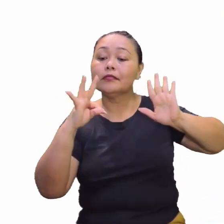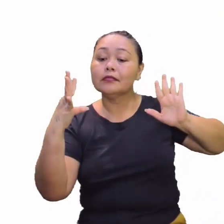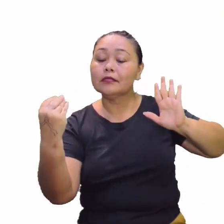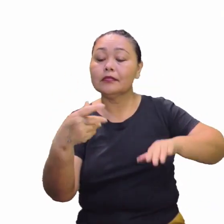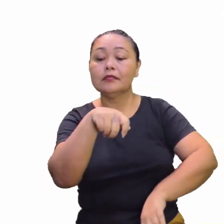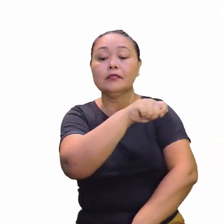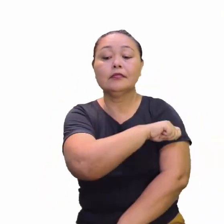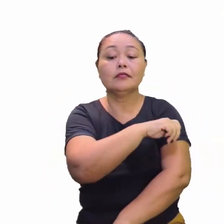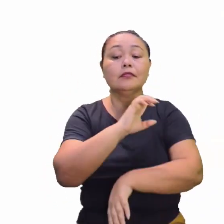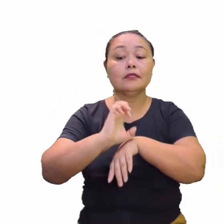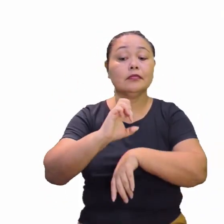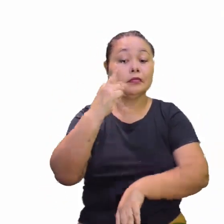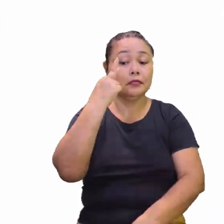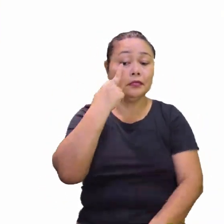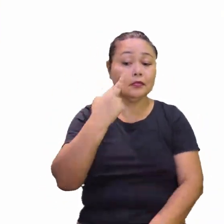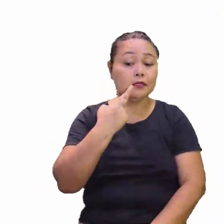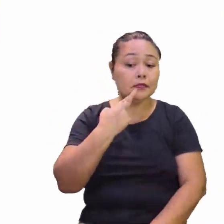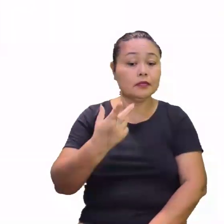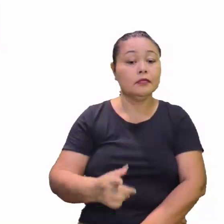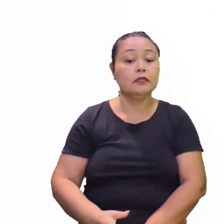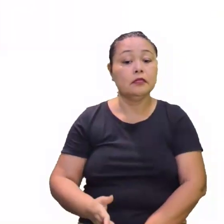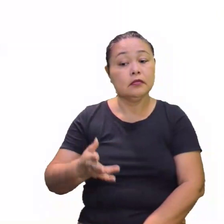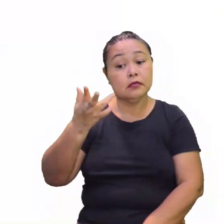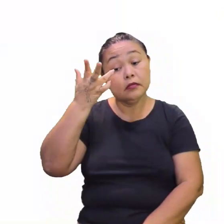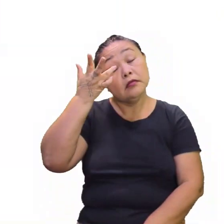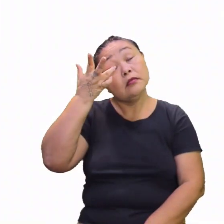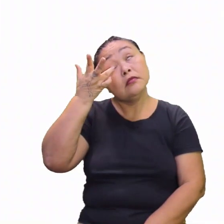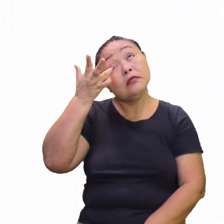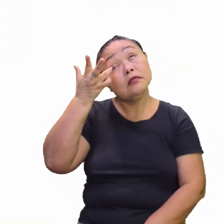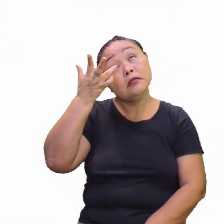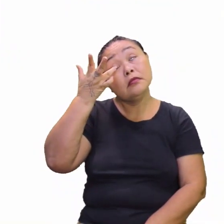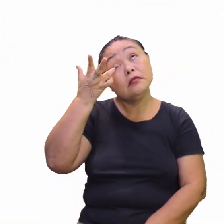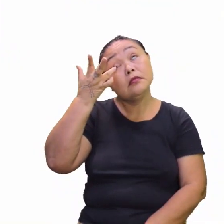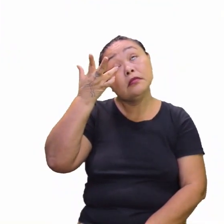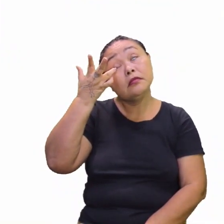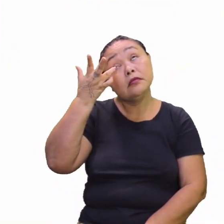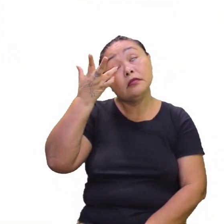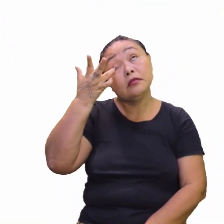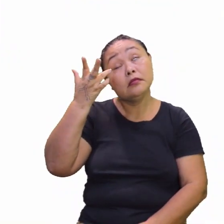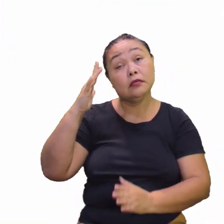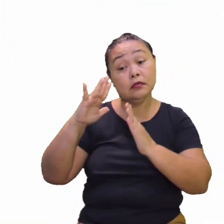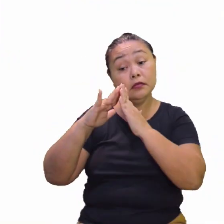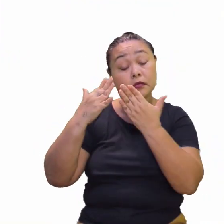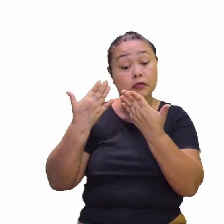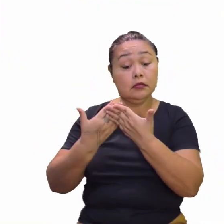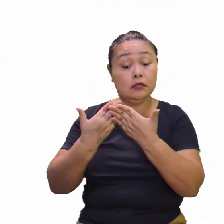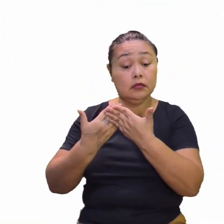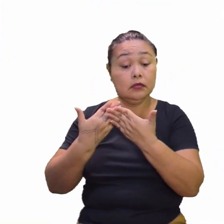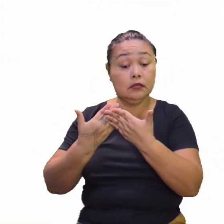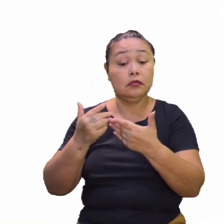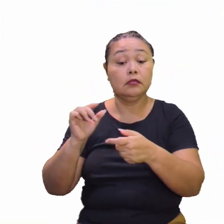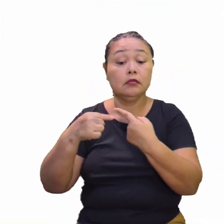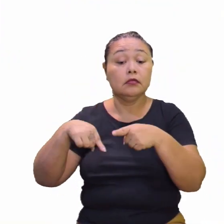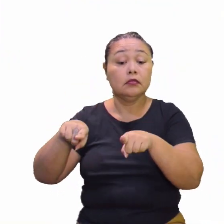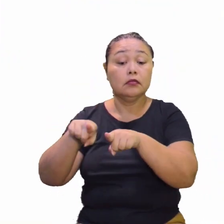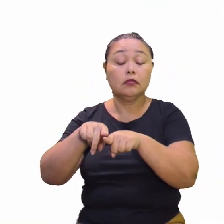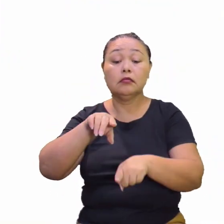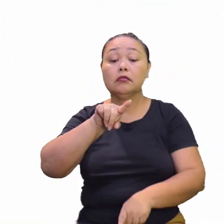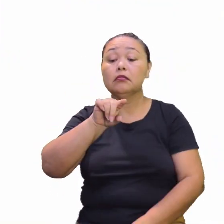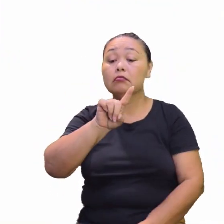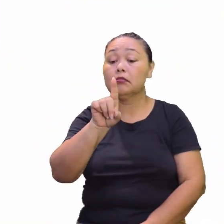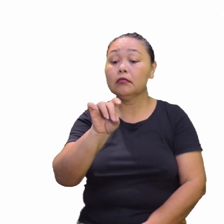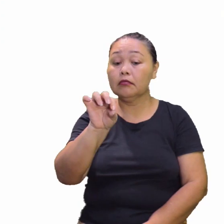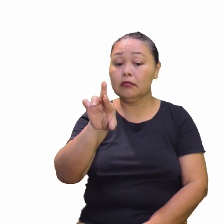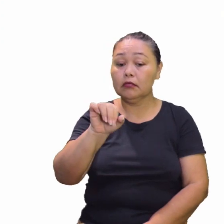de Rondônia. Muito bem. Compartilhar. Com certeza. Depois você pode observar a escola, Isidoro Stedit